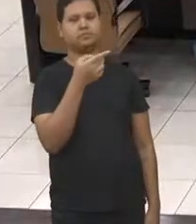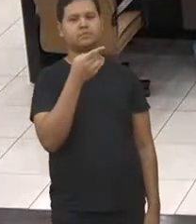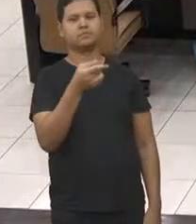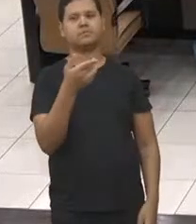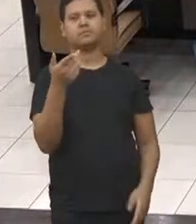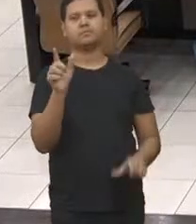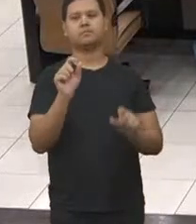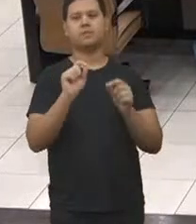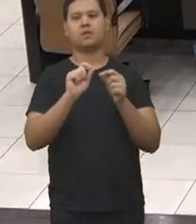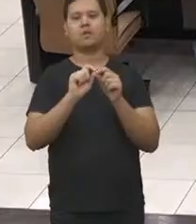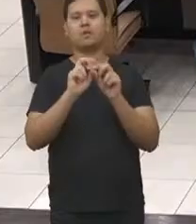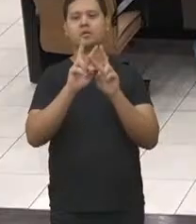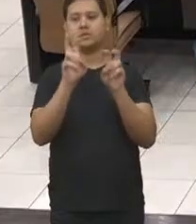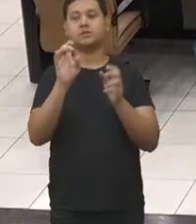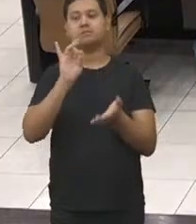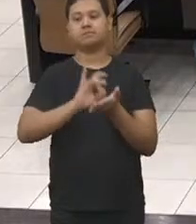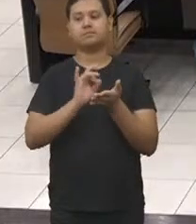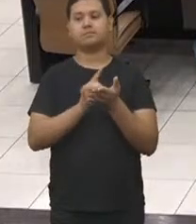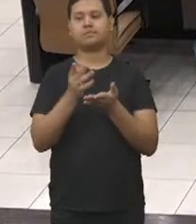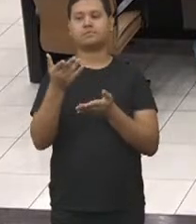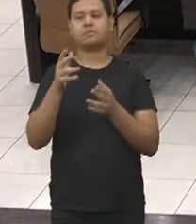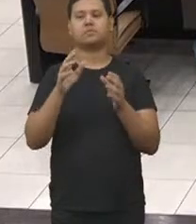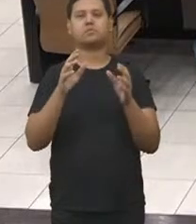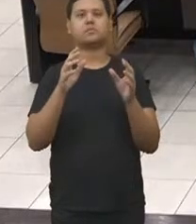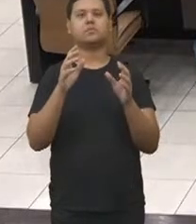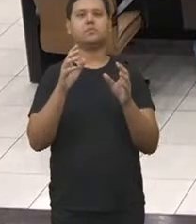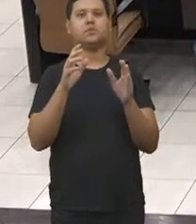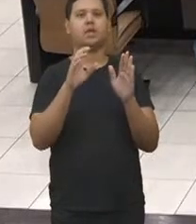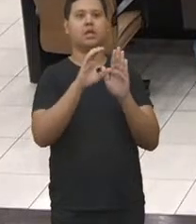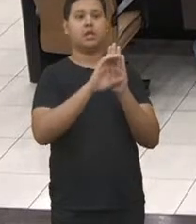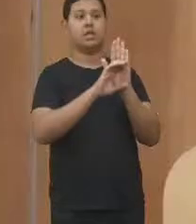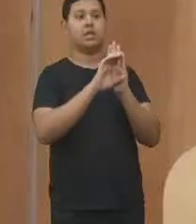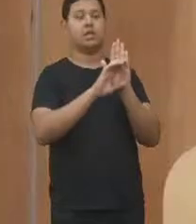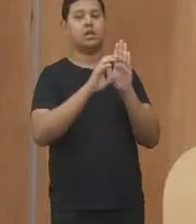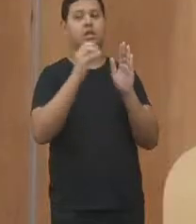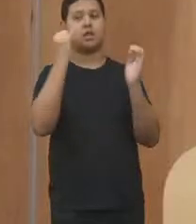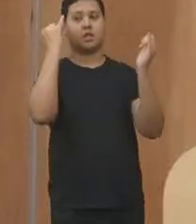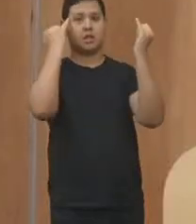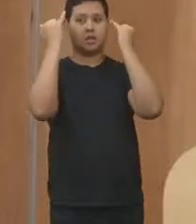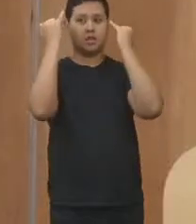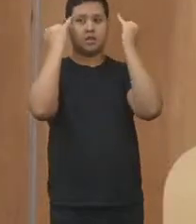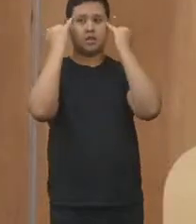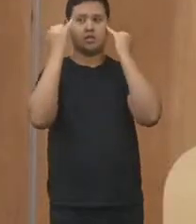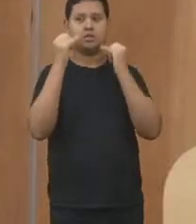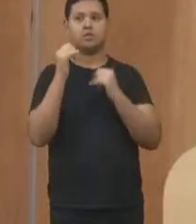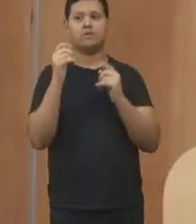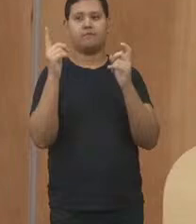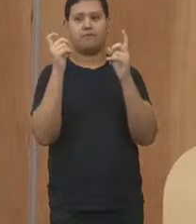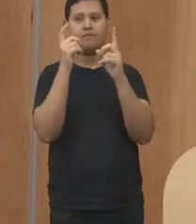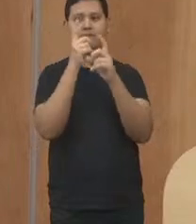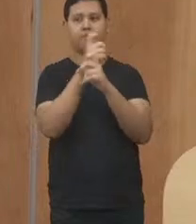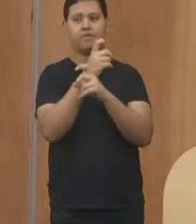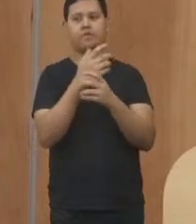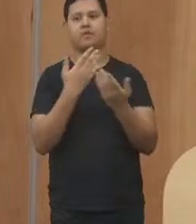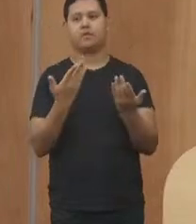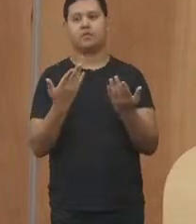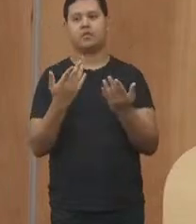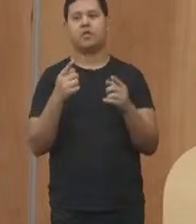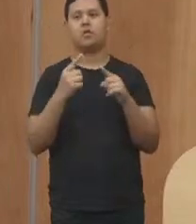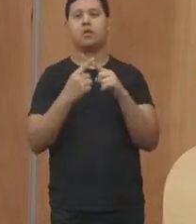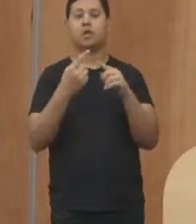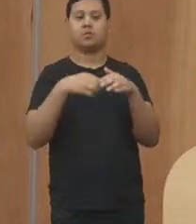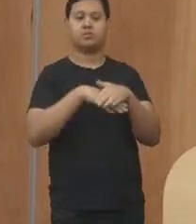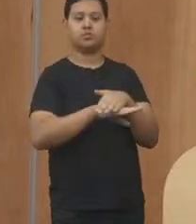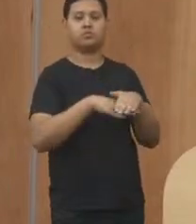pela questão, vereador. Realmente é um conceito difícil de compreender, porque a dívida consolidada ela é o estoque que o